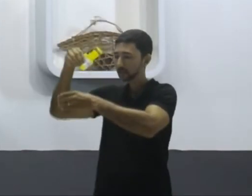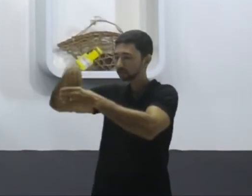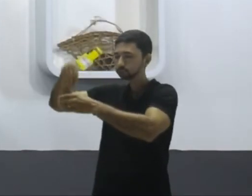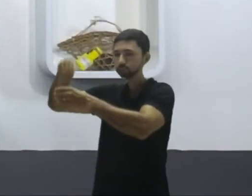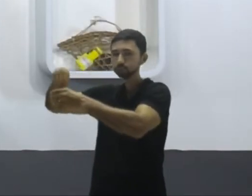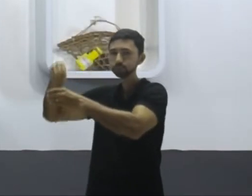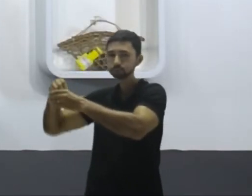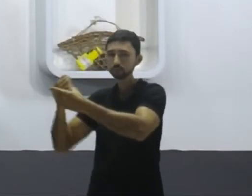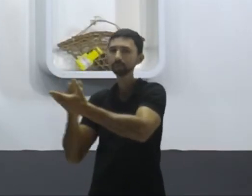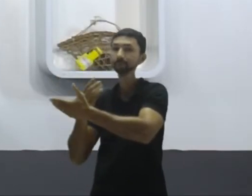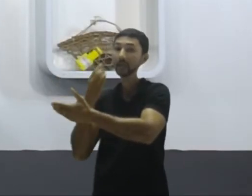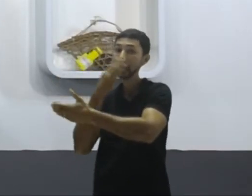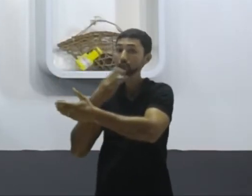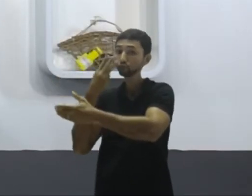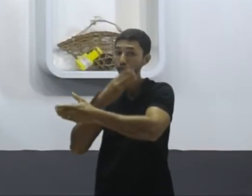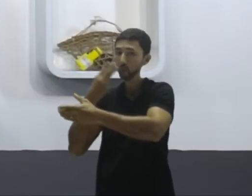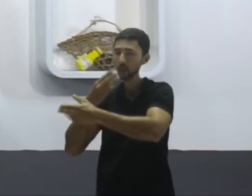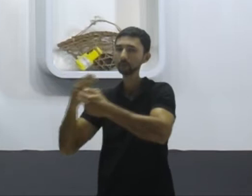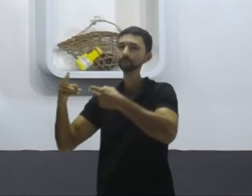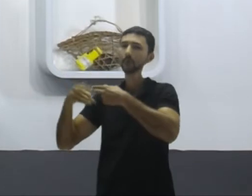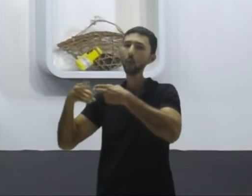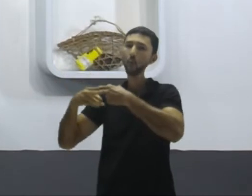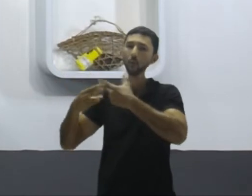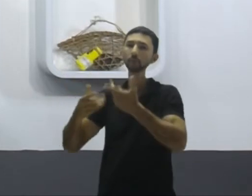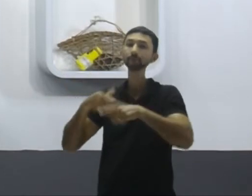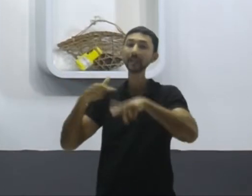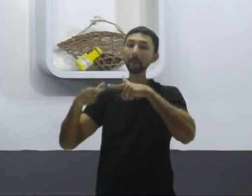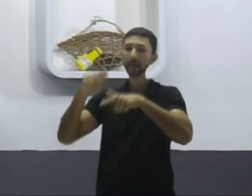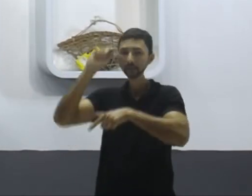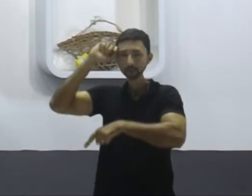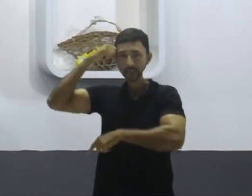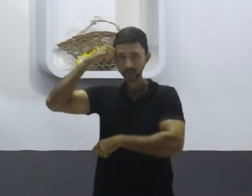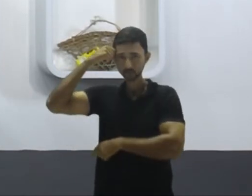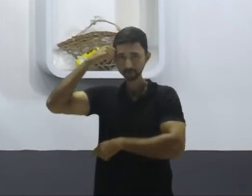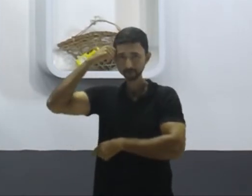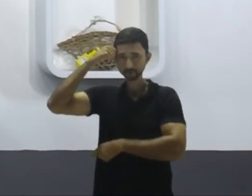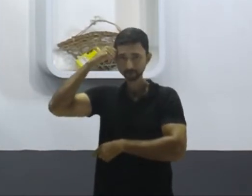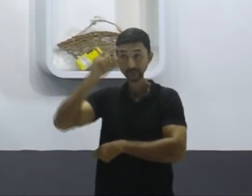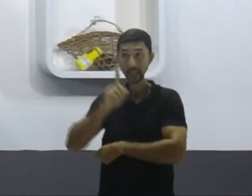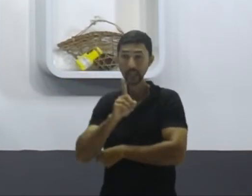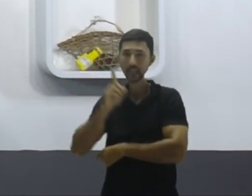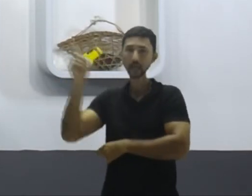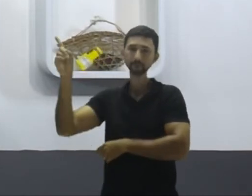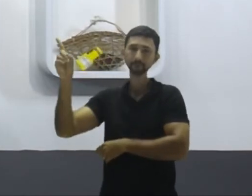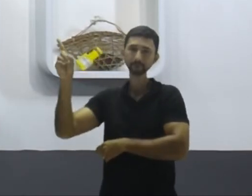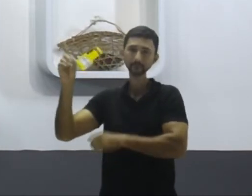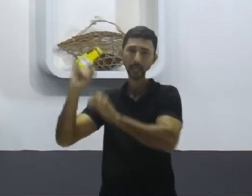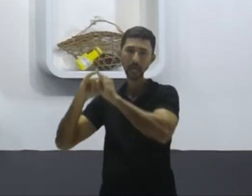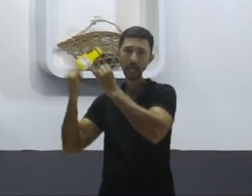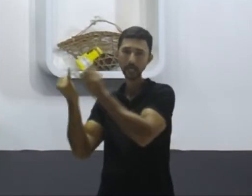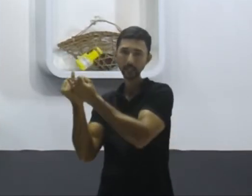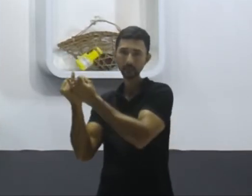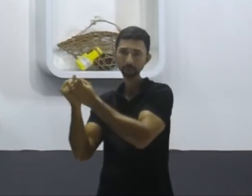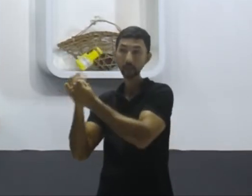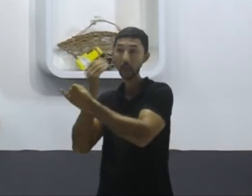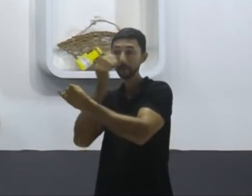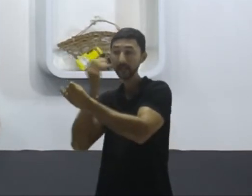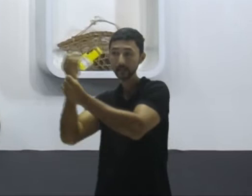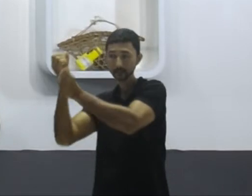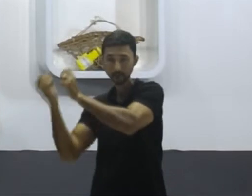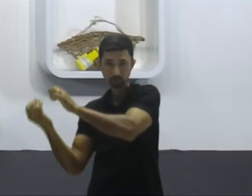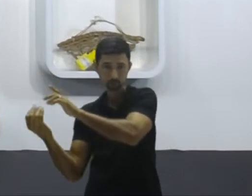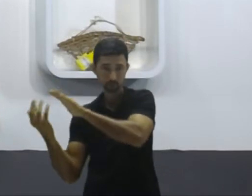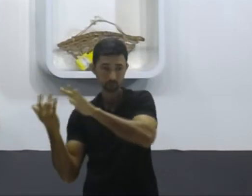açúcar, utilizando a mão de obra do negro. Então, essa experiência foi trazida para cá, trazida